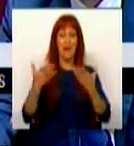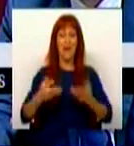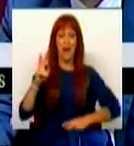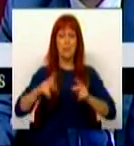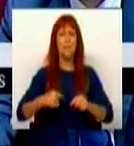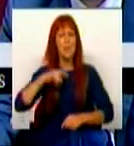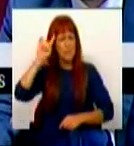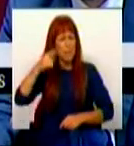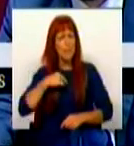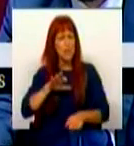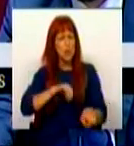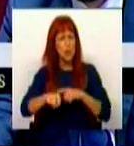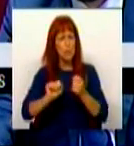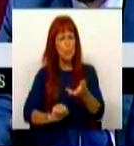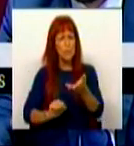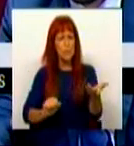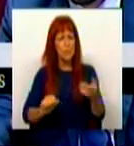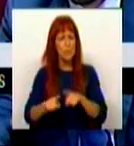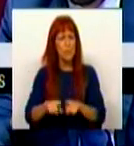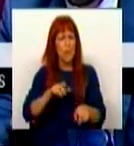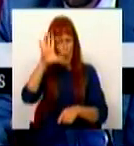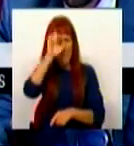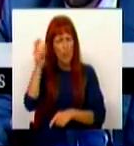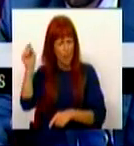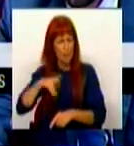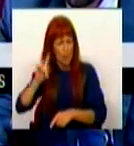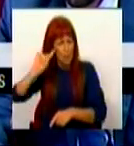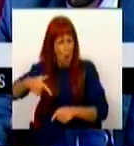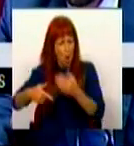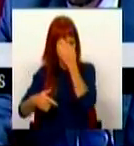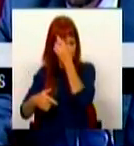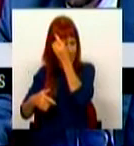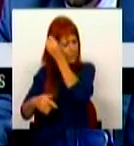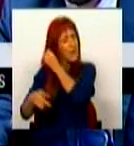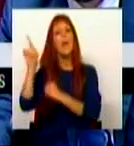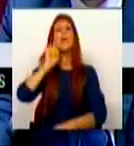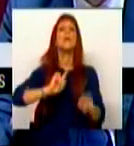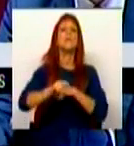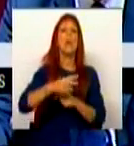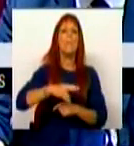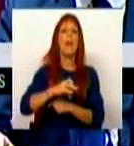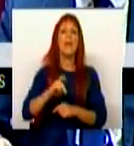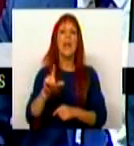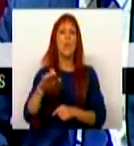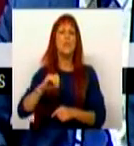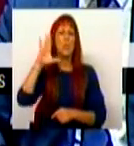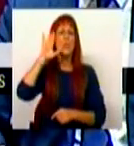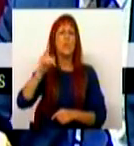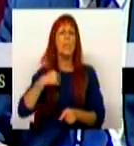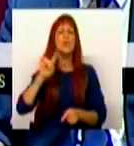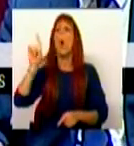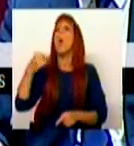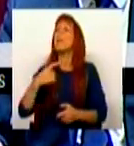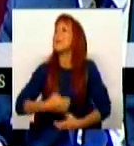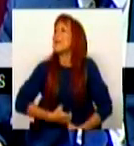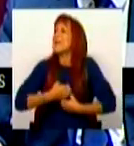A carga fiscal, sabemos que foi o deputado, foi o governador do Banco de Portugal. A senhora deputada Maria Luísa Albuquerque não sabe o que é que significa.